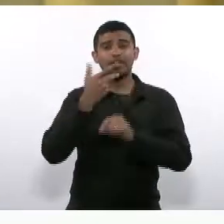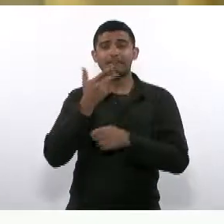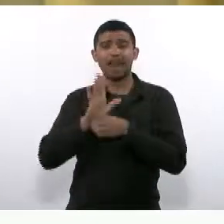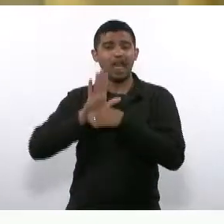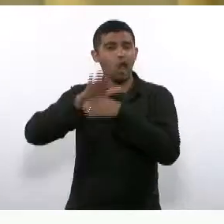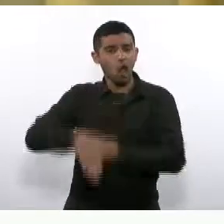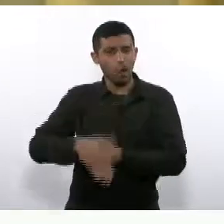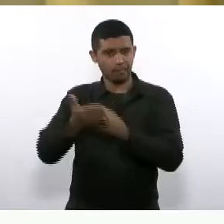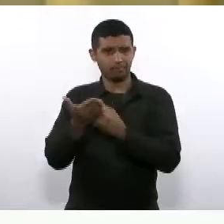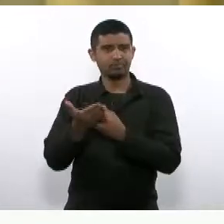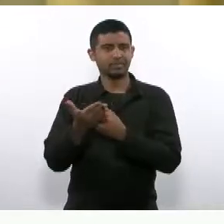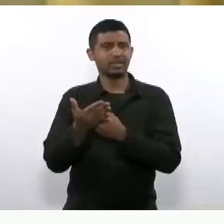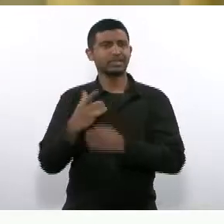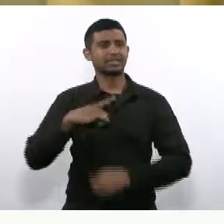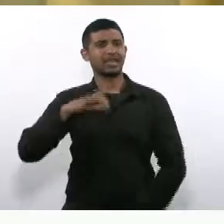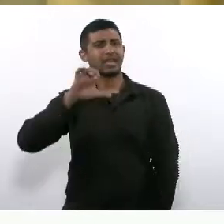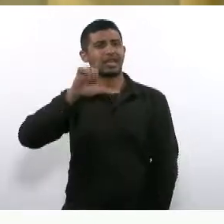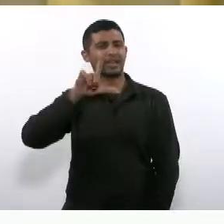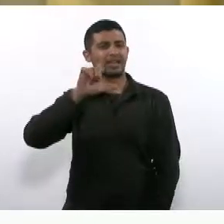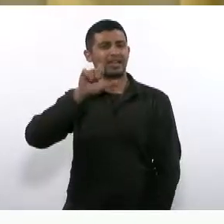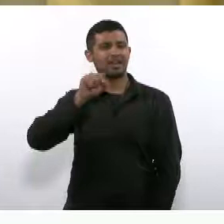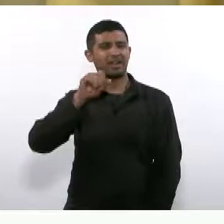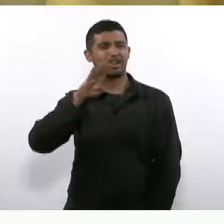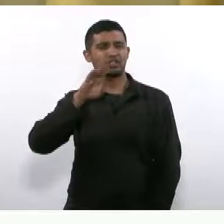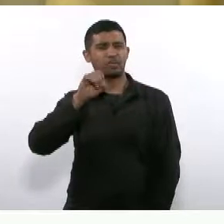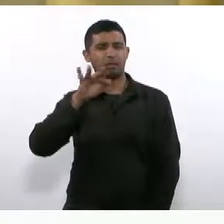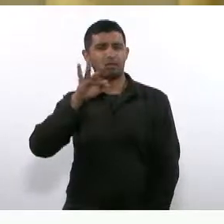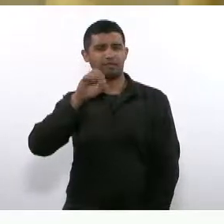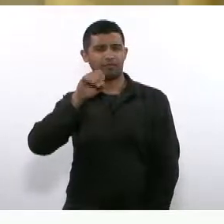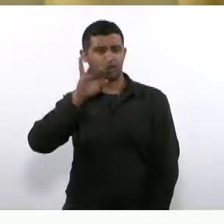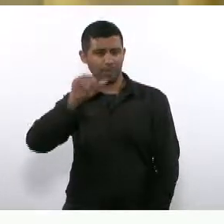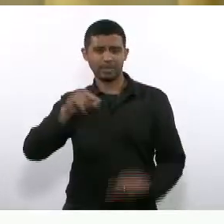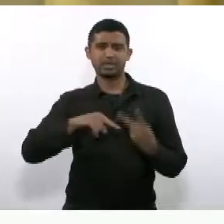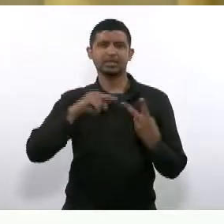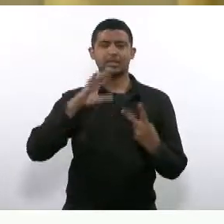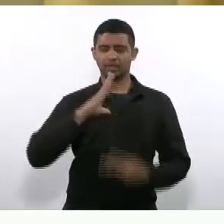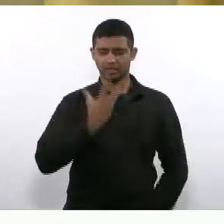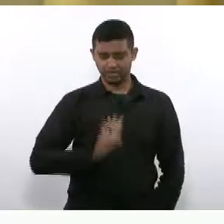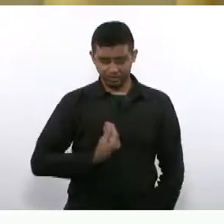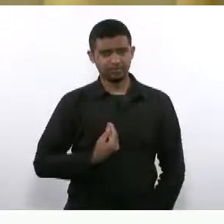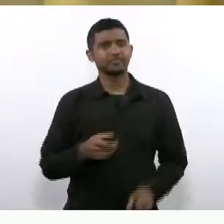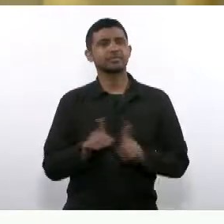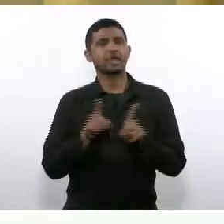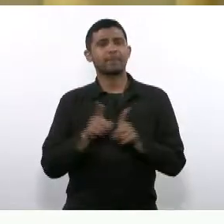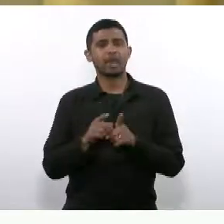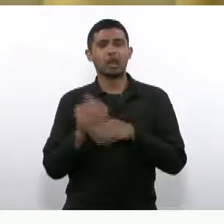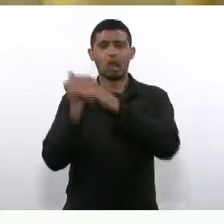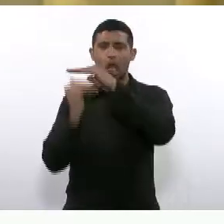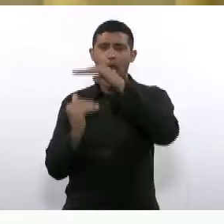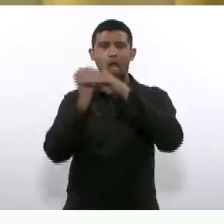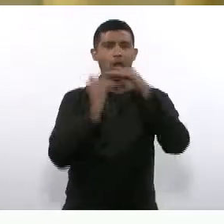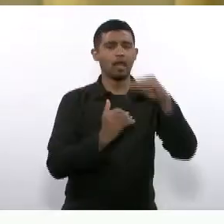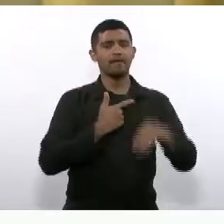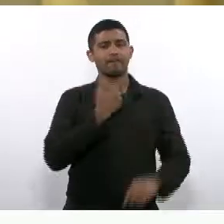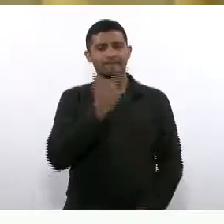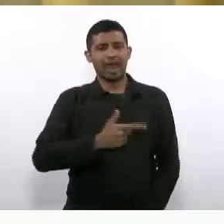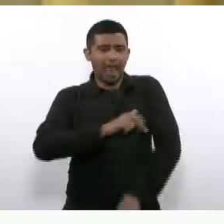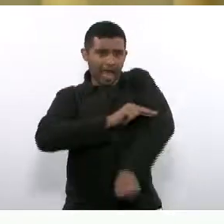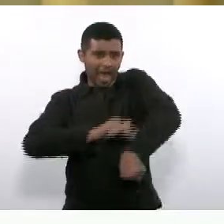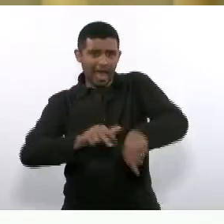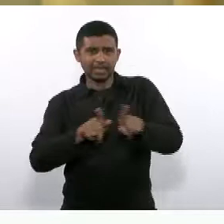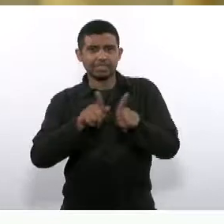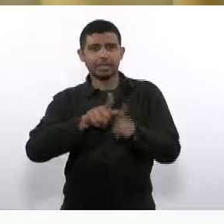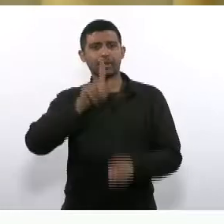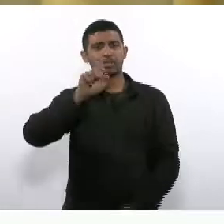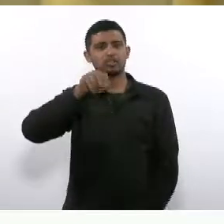decorrentes da lesbofobia, transfobia, das desigualdades de raça e gênero, geracionais, de local